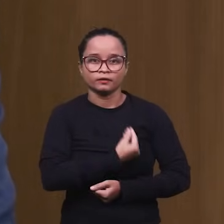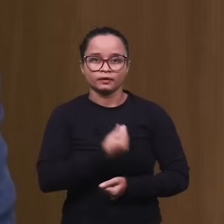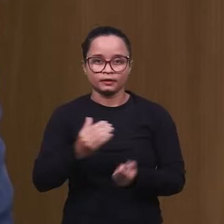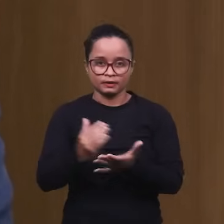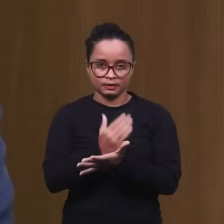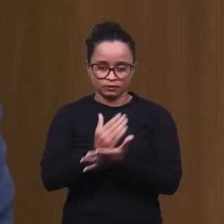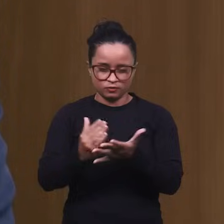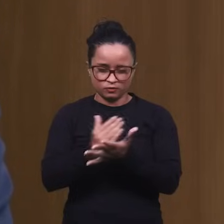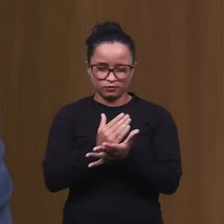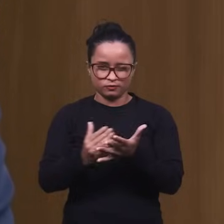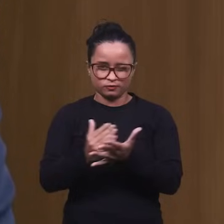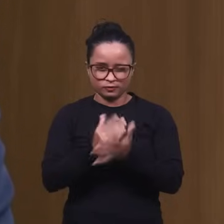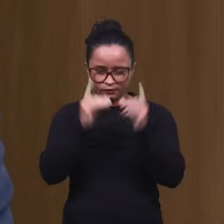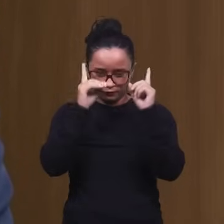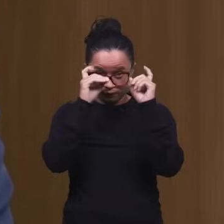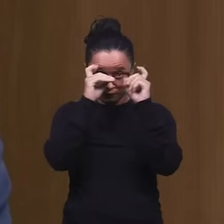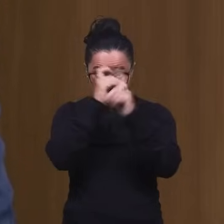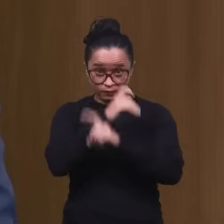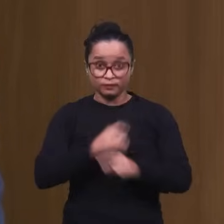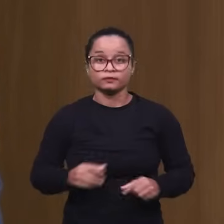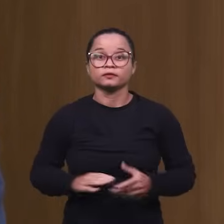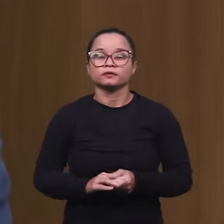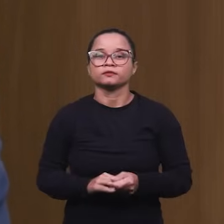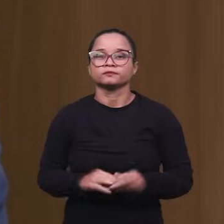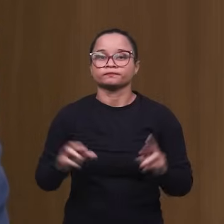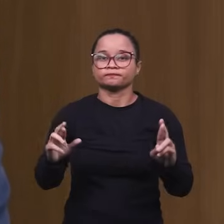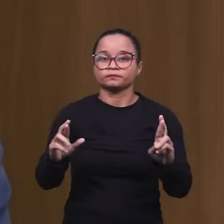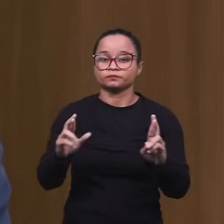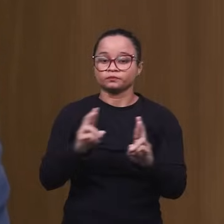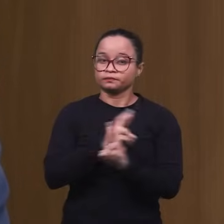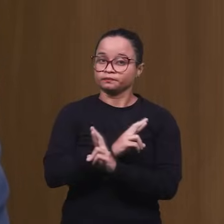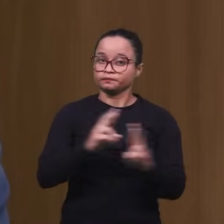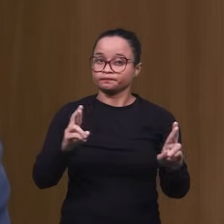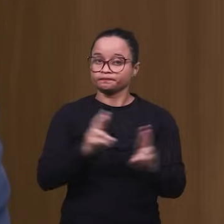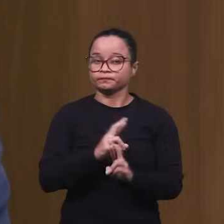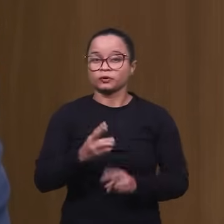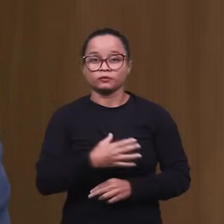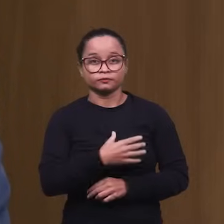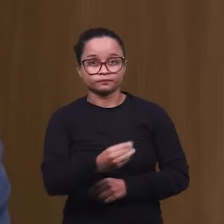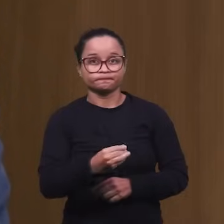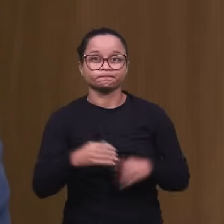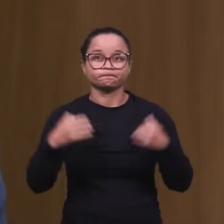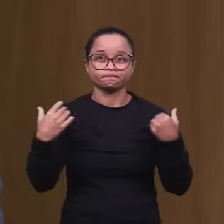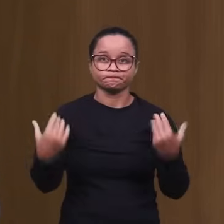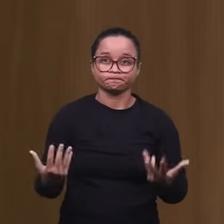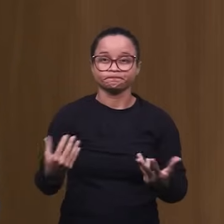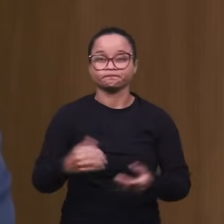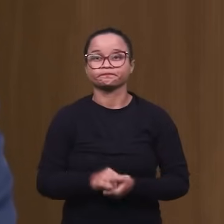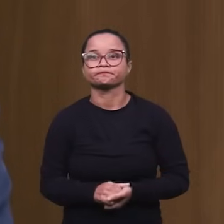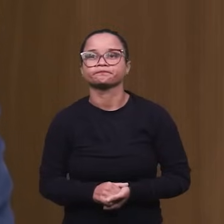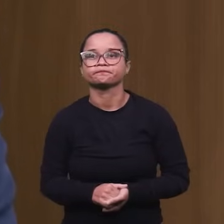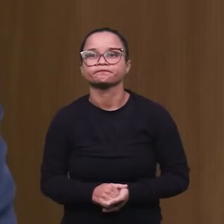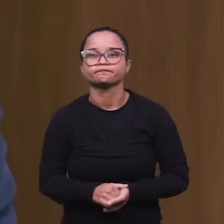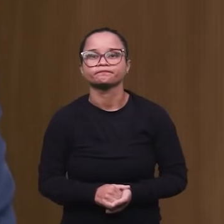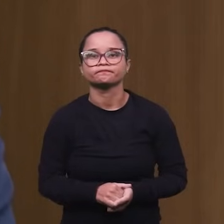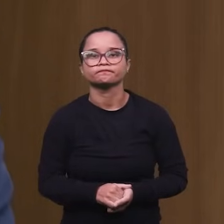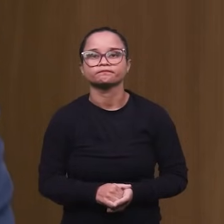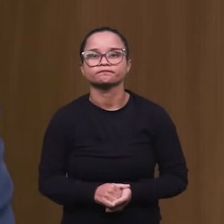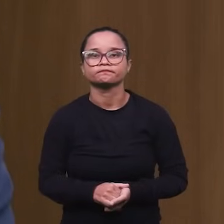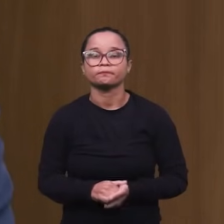viveu alguns conflitos, né, no relacionamento com os seus filhos. E